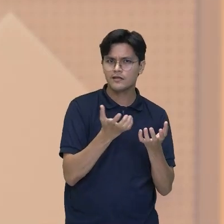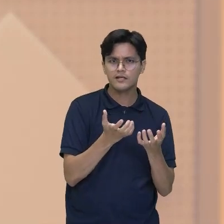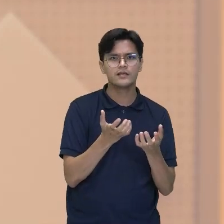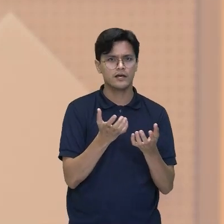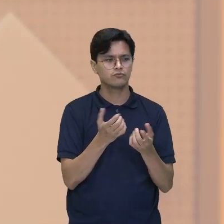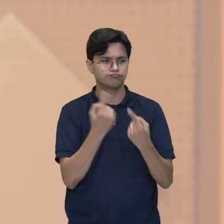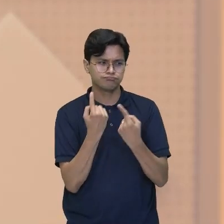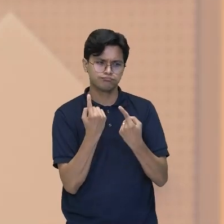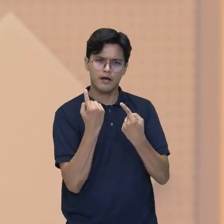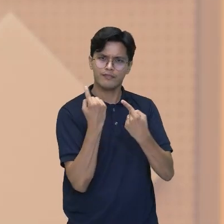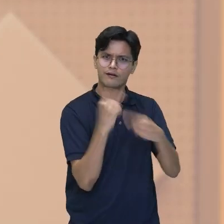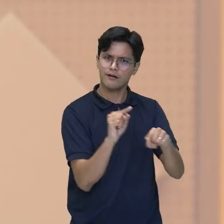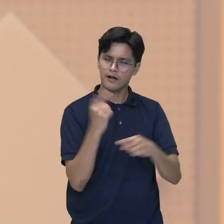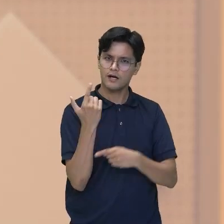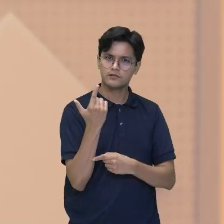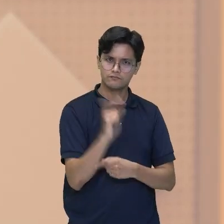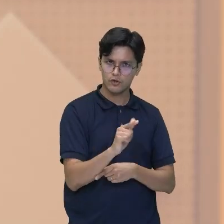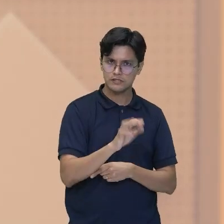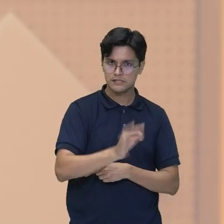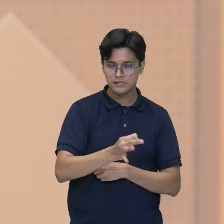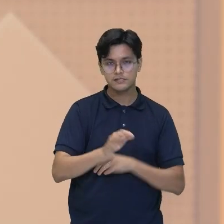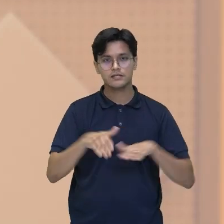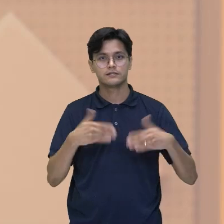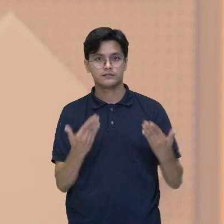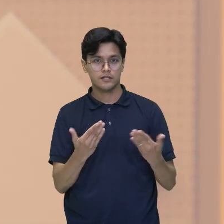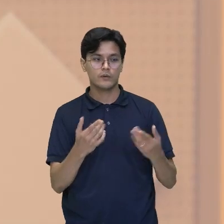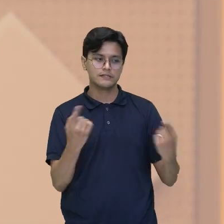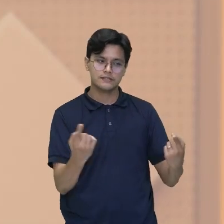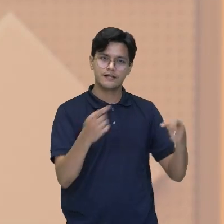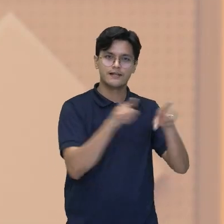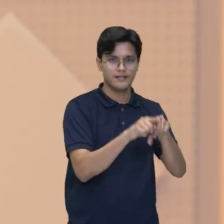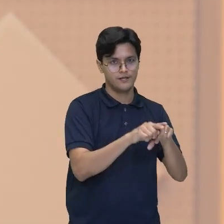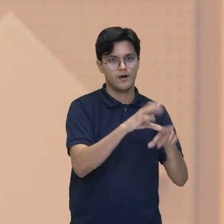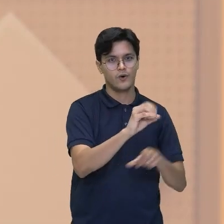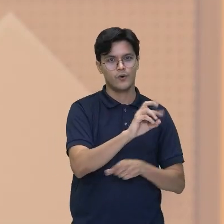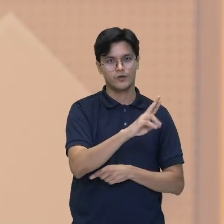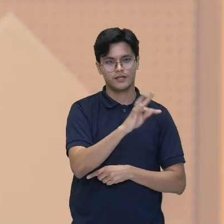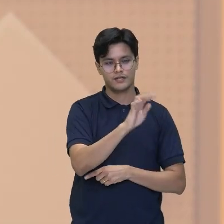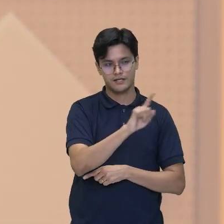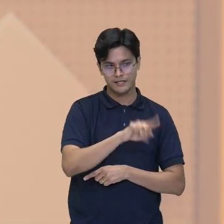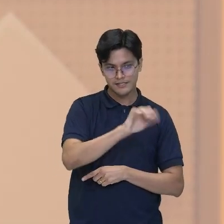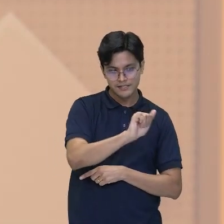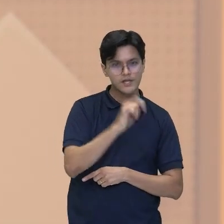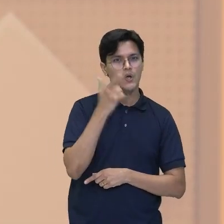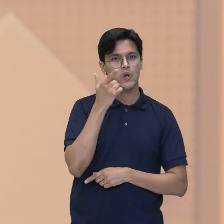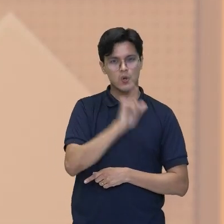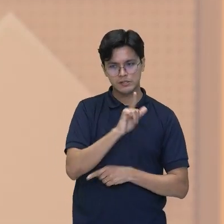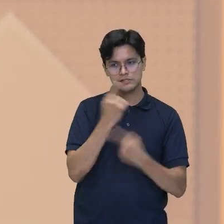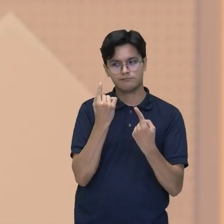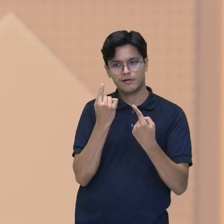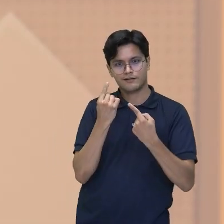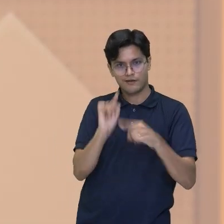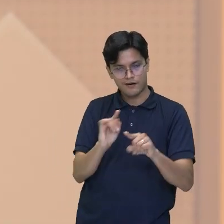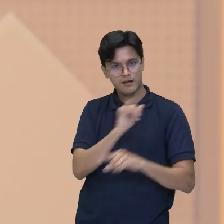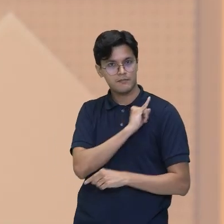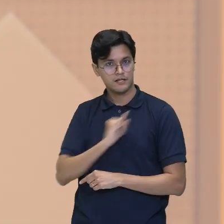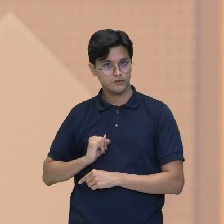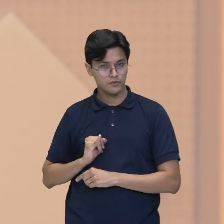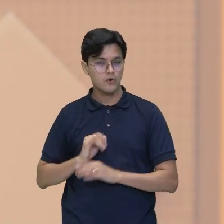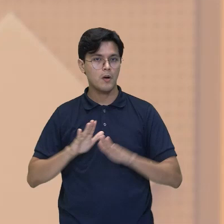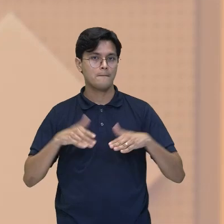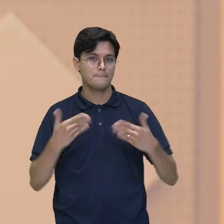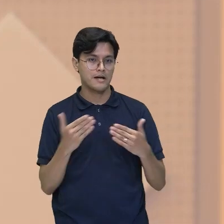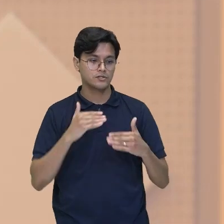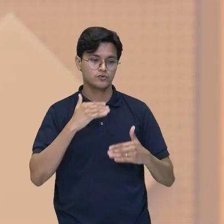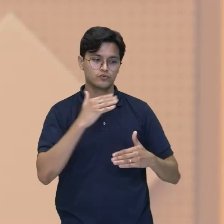revanche e vão ver na aliança com Cortés essa revanche, certo? Porém, com o passar do tempo, esses povos